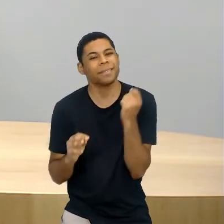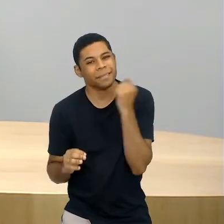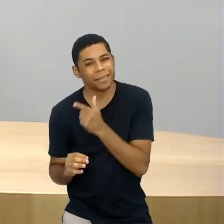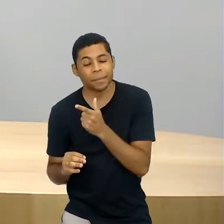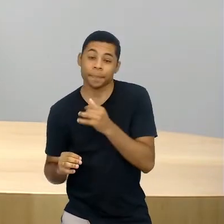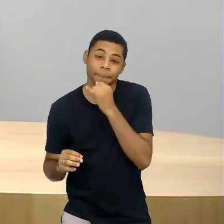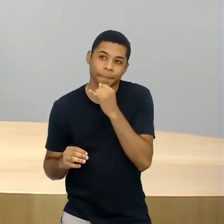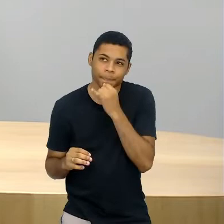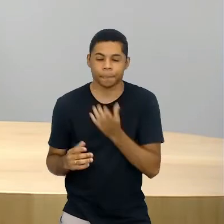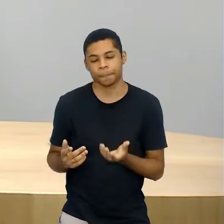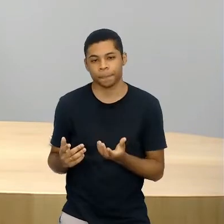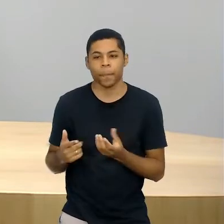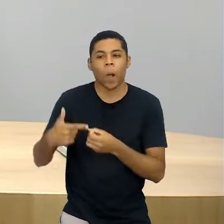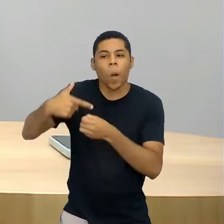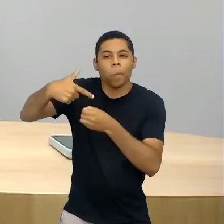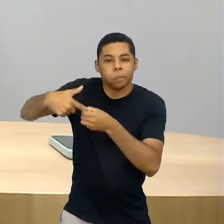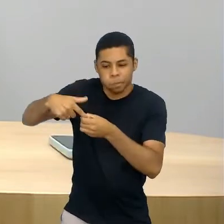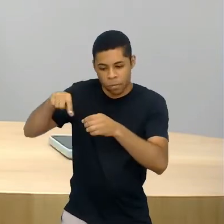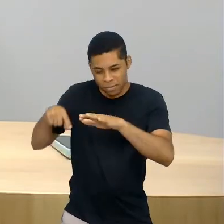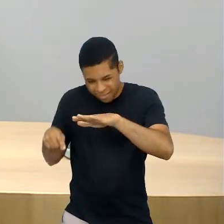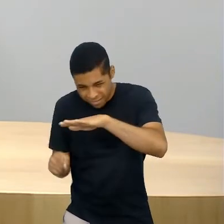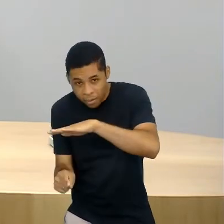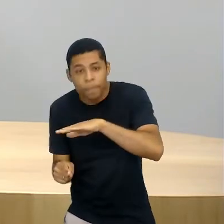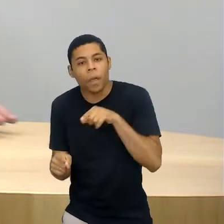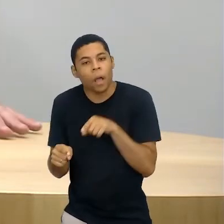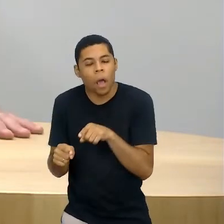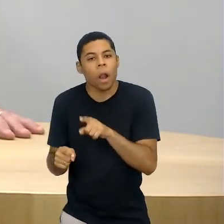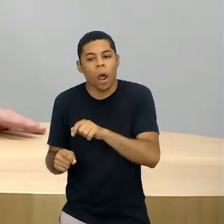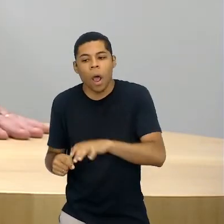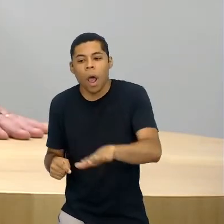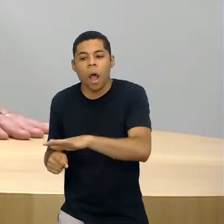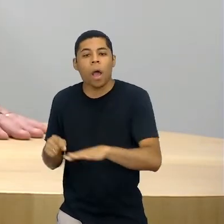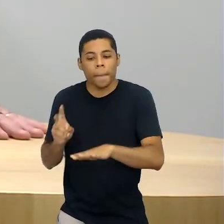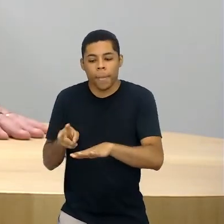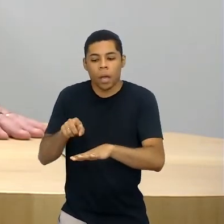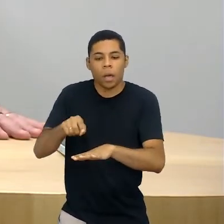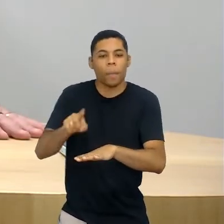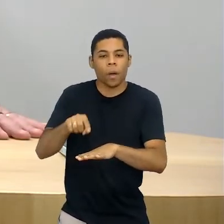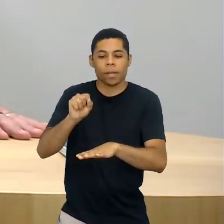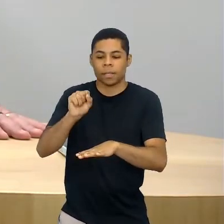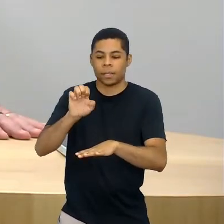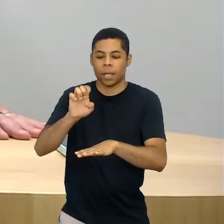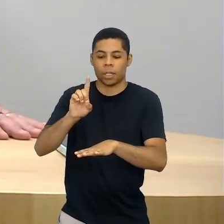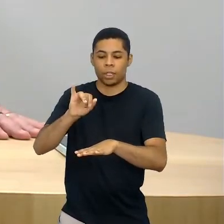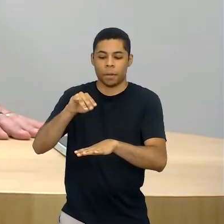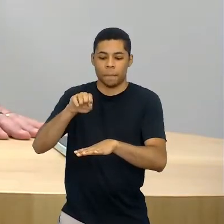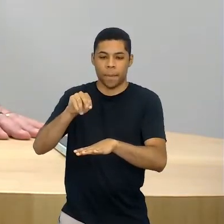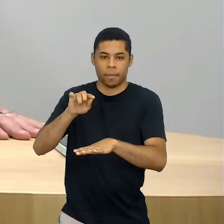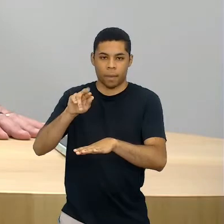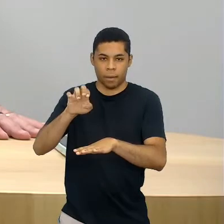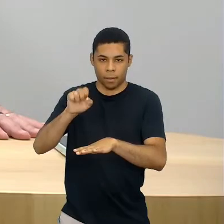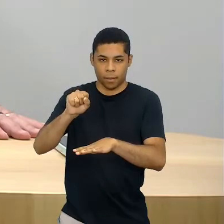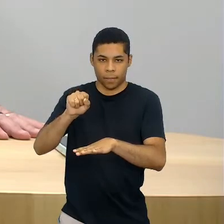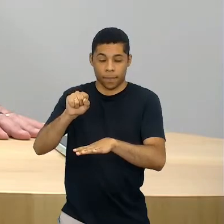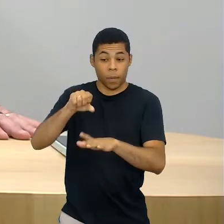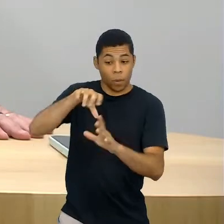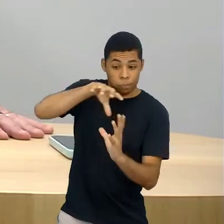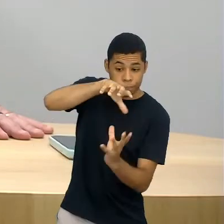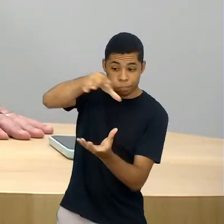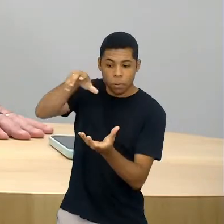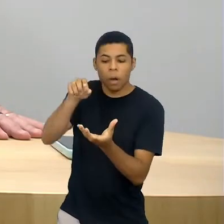derivam aí, né, de áreas sedimentares. E nós só temos 5% do nosso planeta dessas